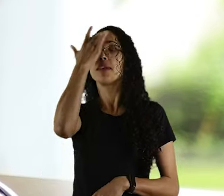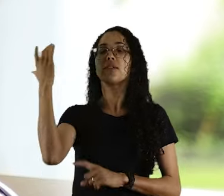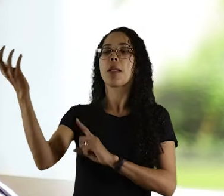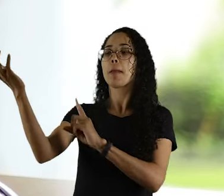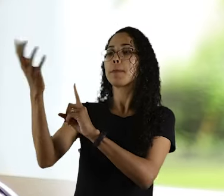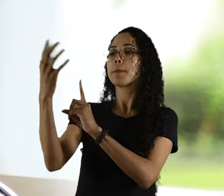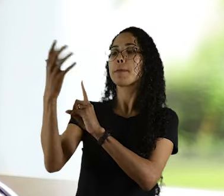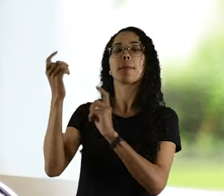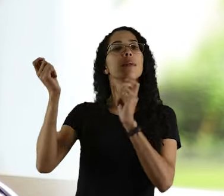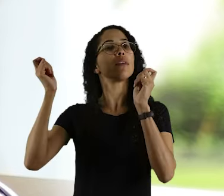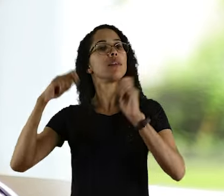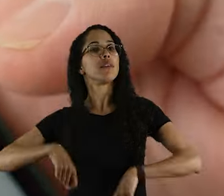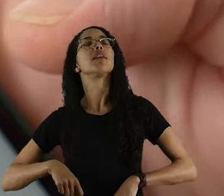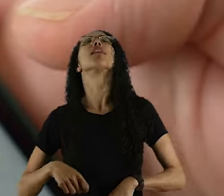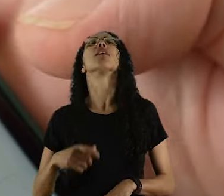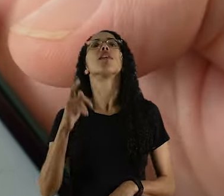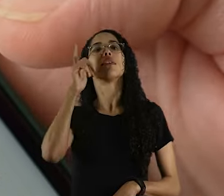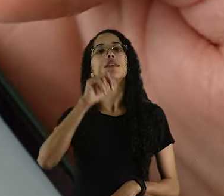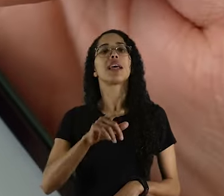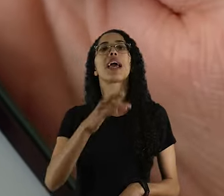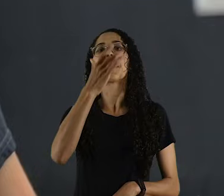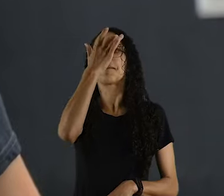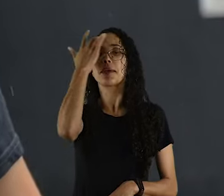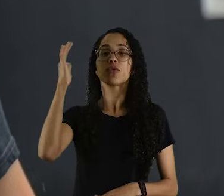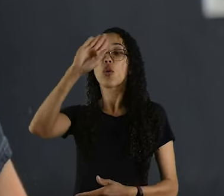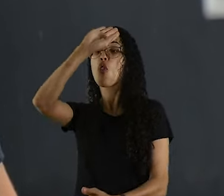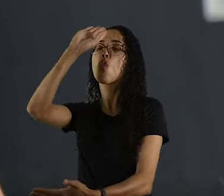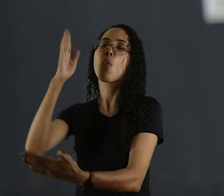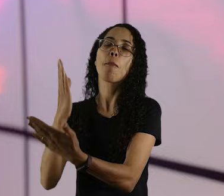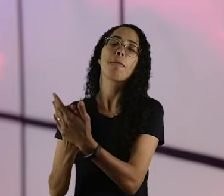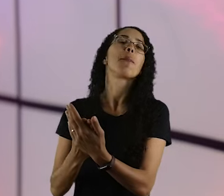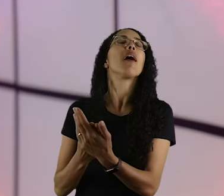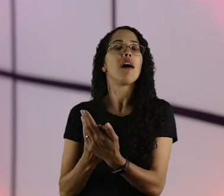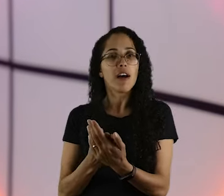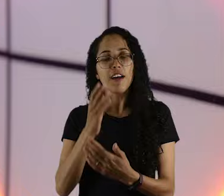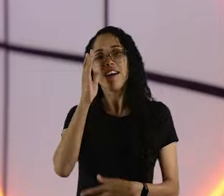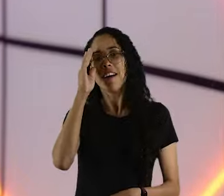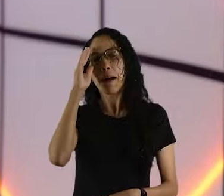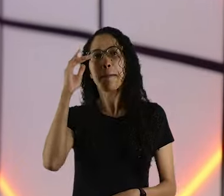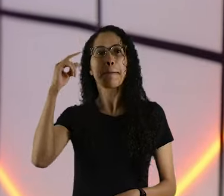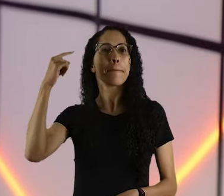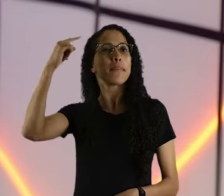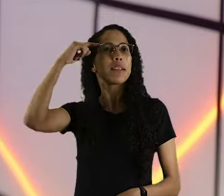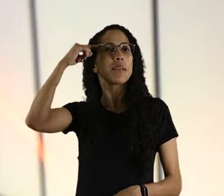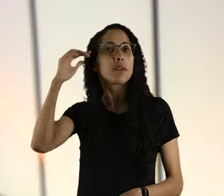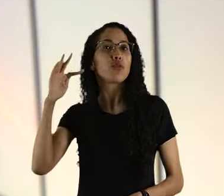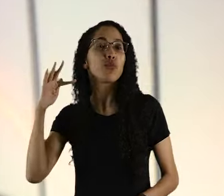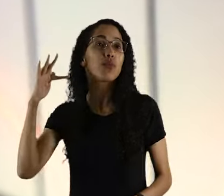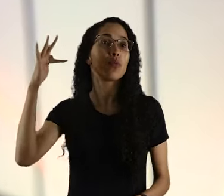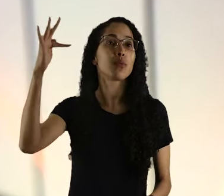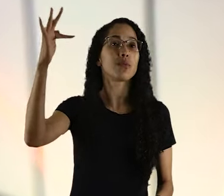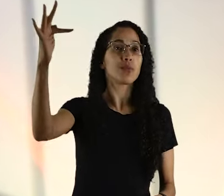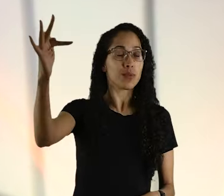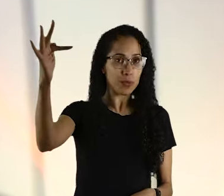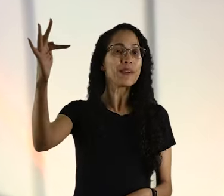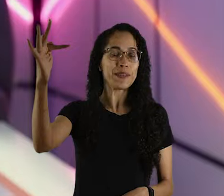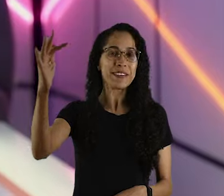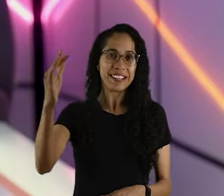possível e tem muita gente que apostou nessa ideia. E aí é o seguinte, no pensamento a longo prazo, para